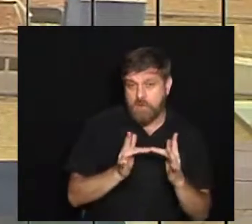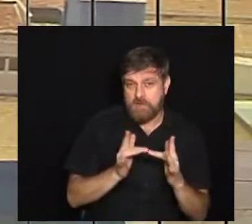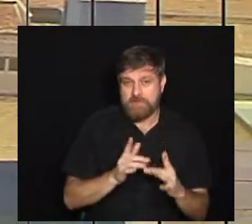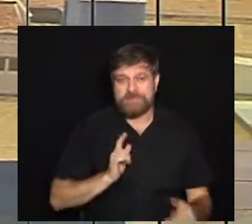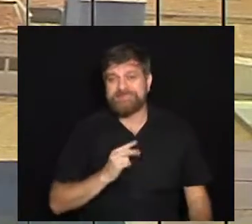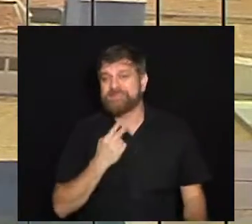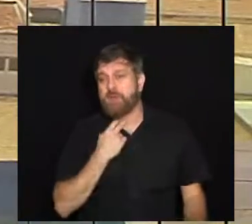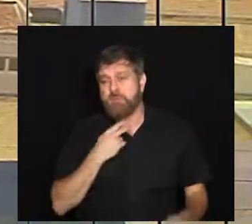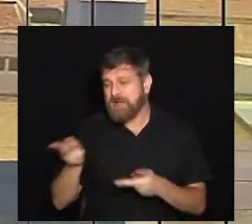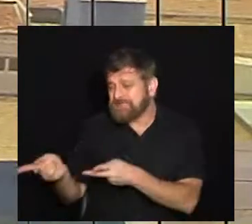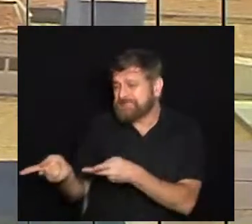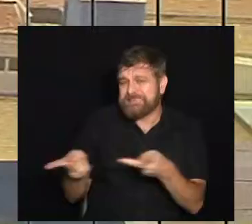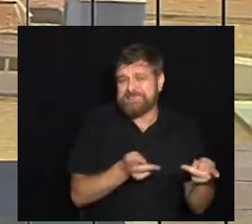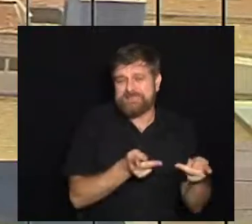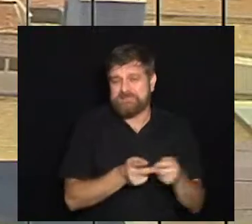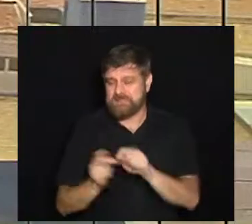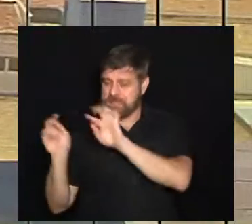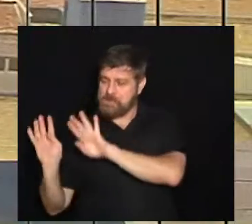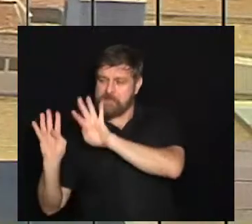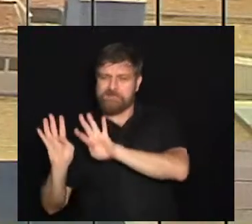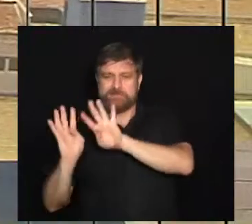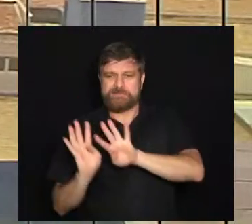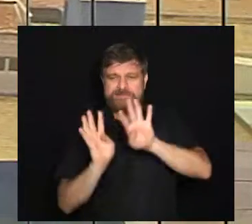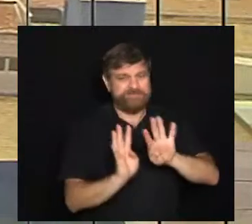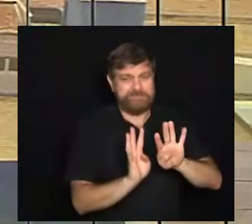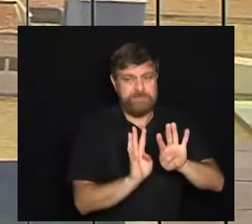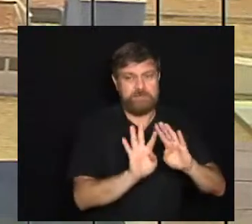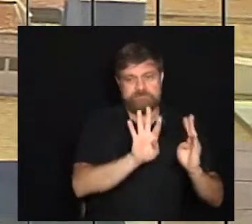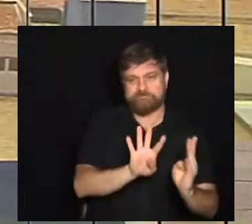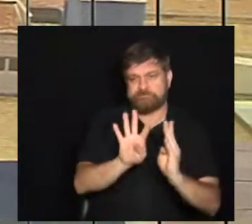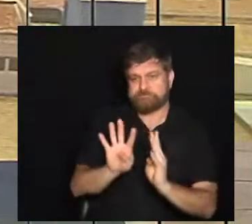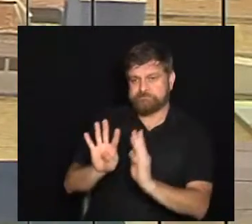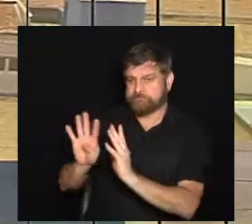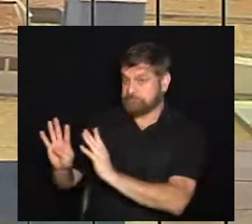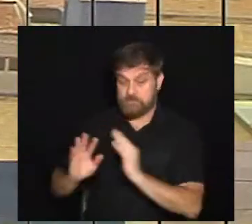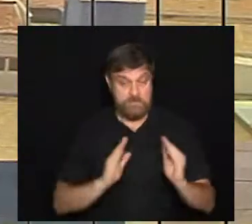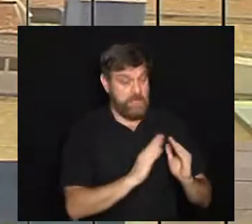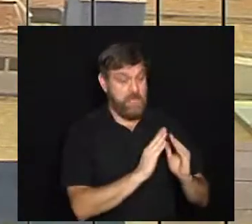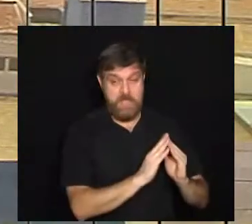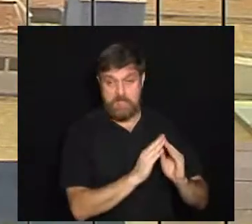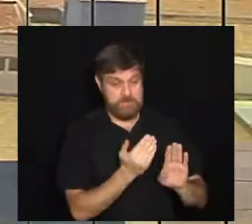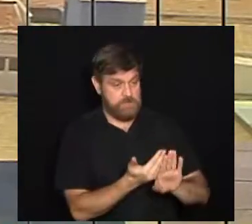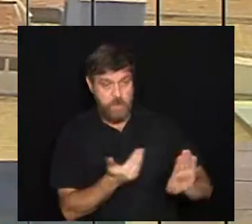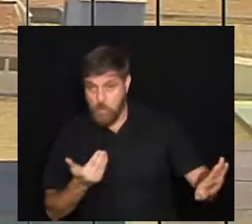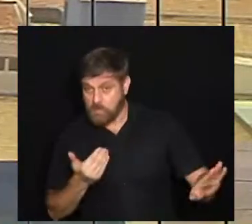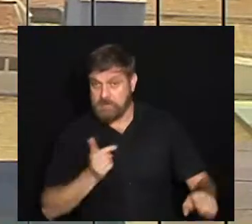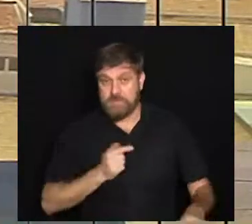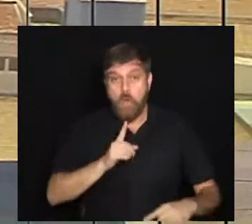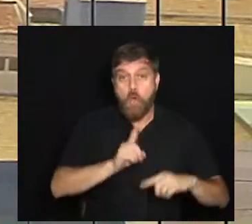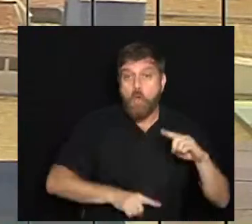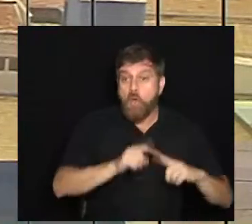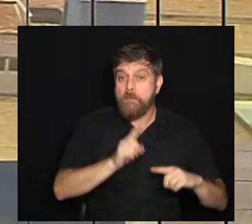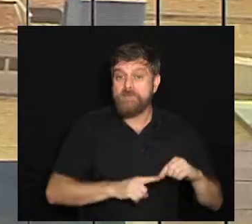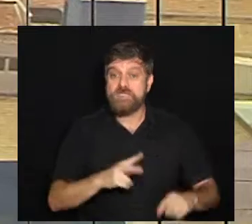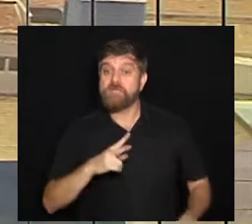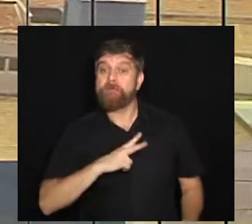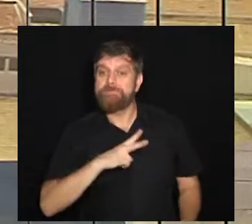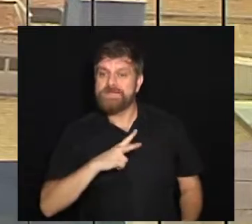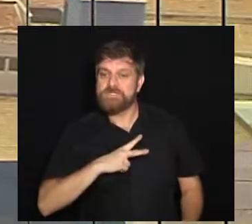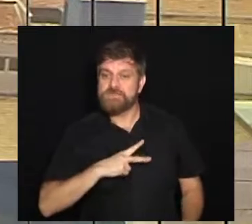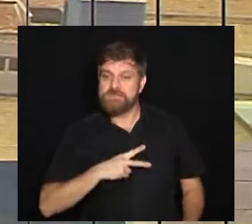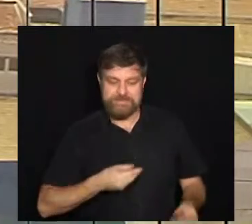aqui tem um visitas na casa que mais gente possa chegar por lá tomar cuidado para não compartilhar objetos de uso pessoal